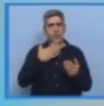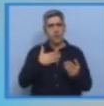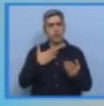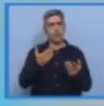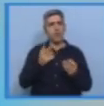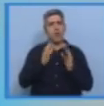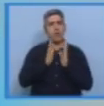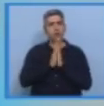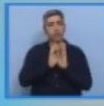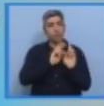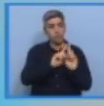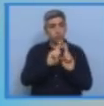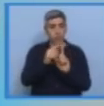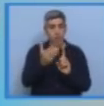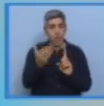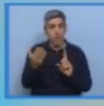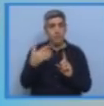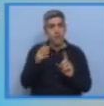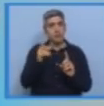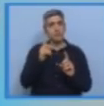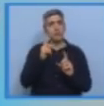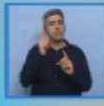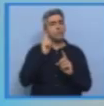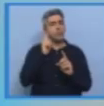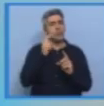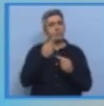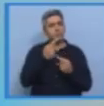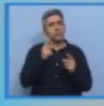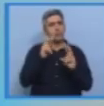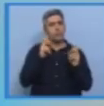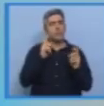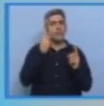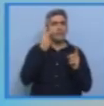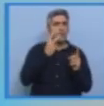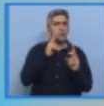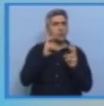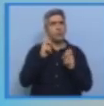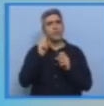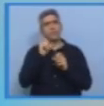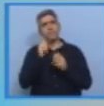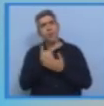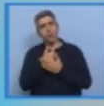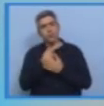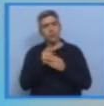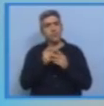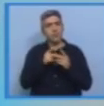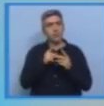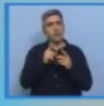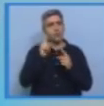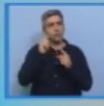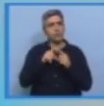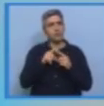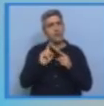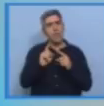que as religiões efetivamente têm uma mensagem muito importante sobre a vida e morte, e essa mensagem é no sentido